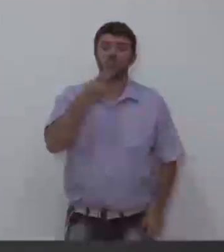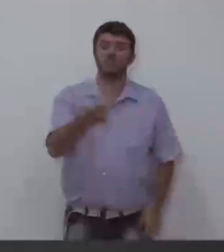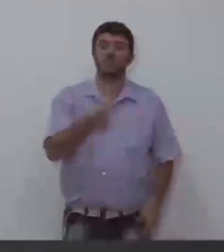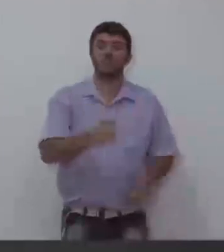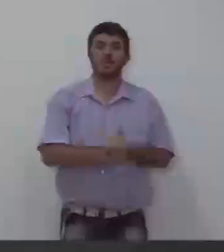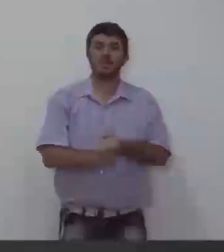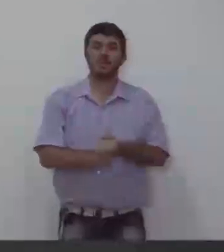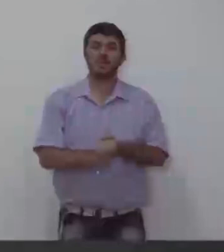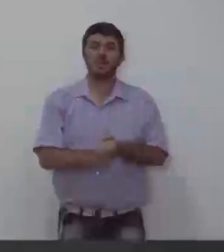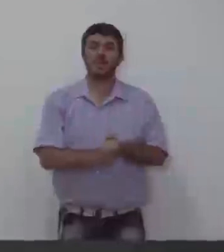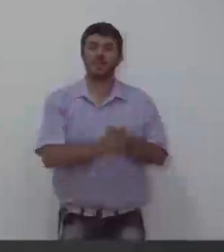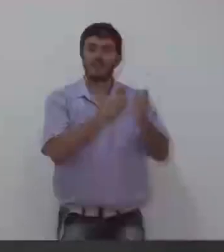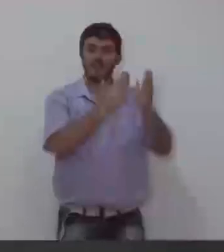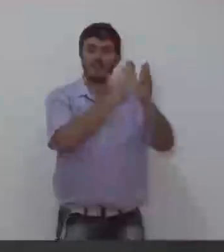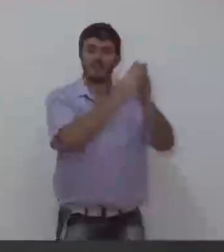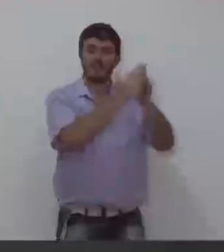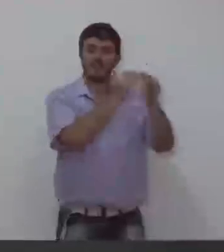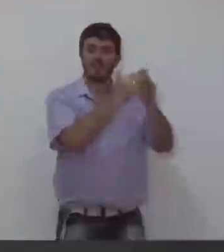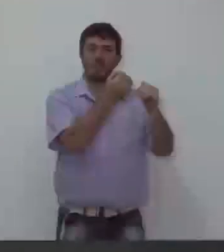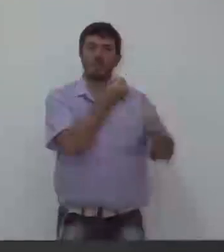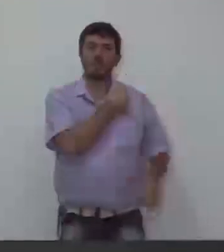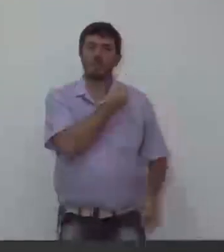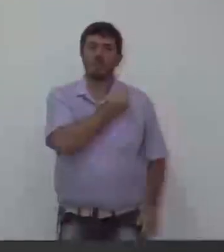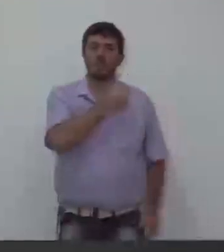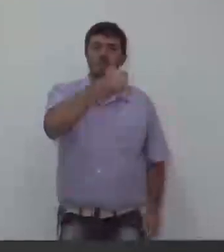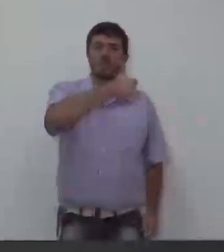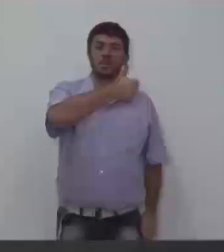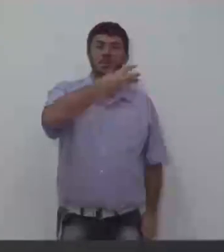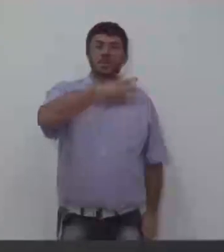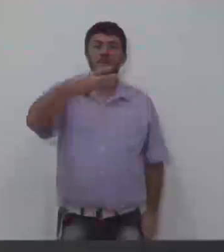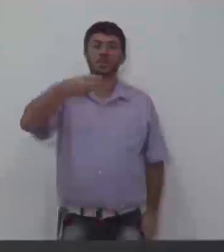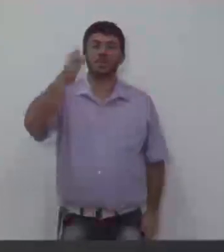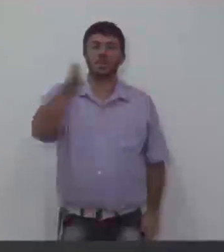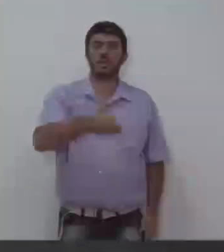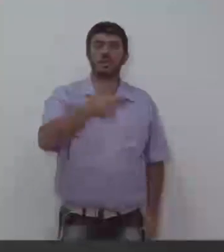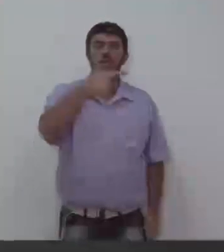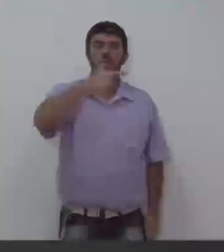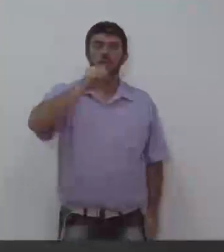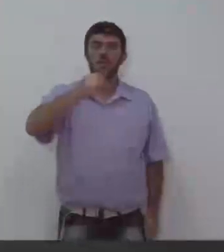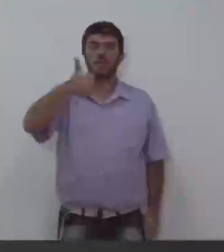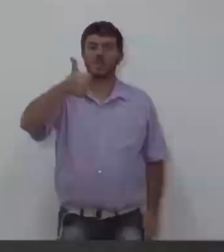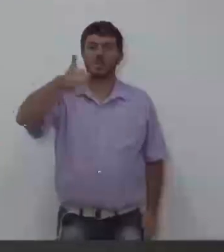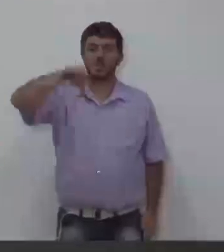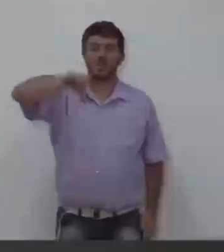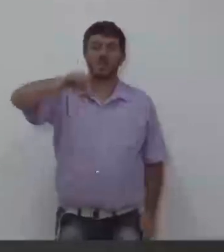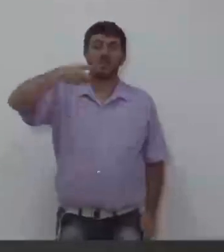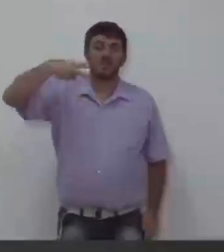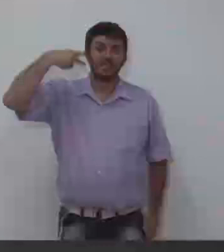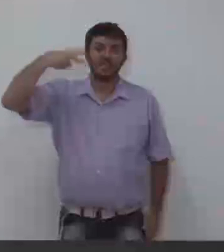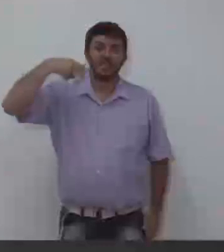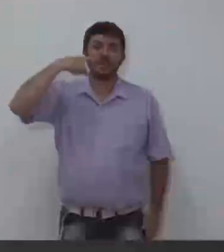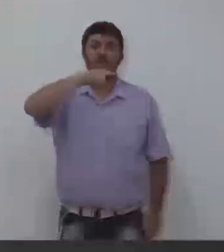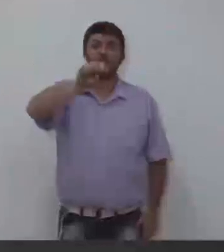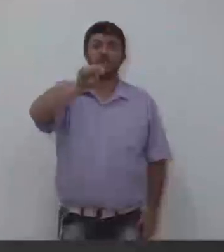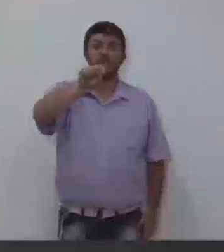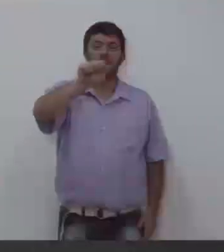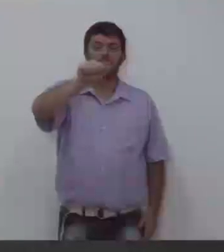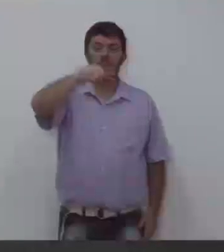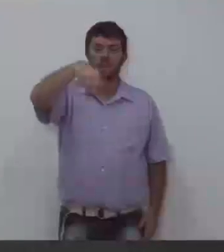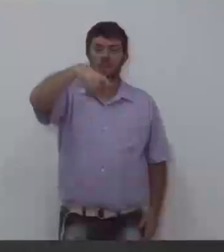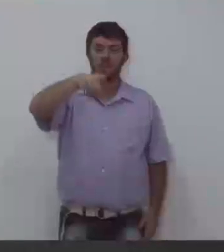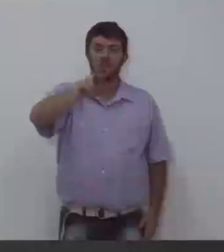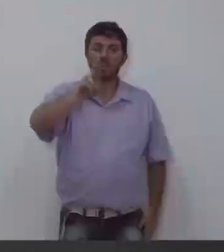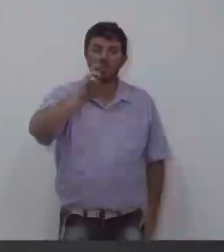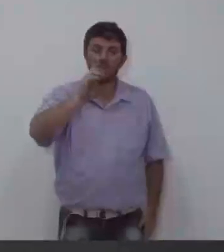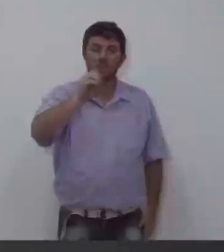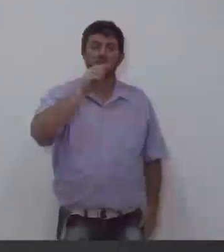Requerimento número 133 de 2019, de autoria do vereador Sandro Rebeca. Requerendo, de acordo com o artigo 18,